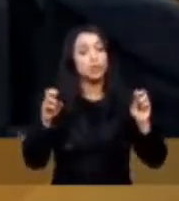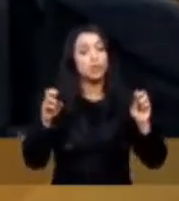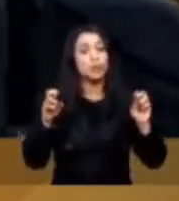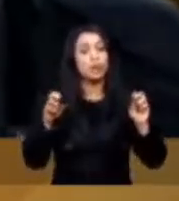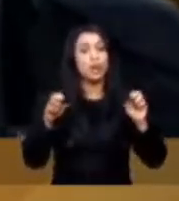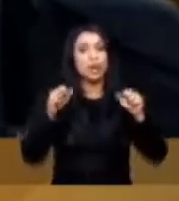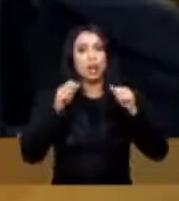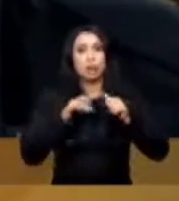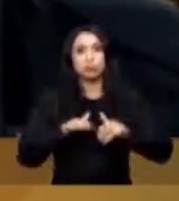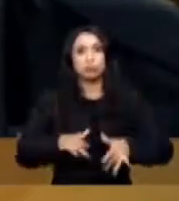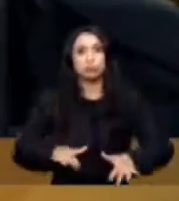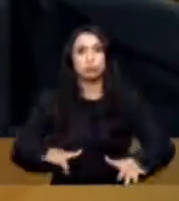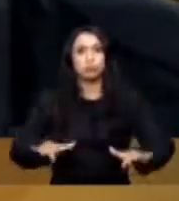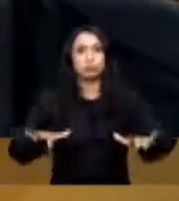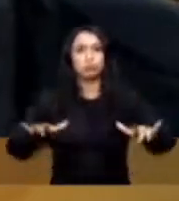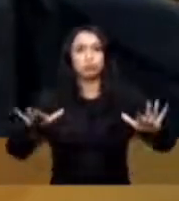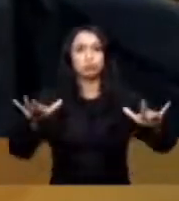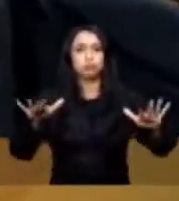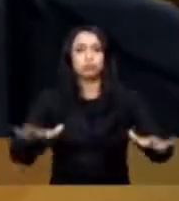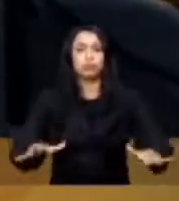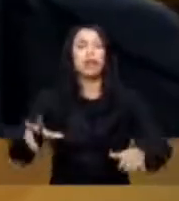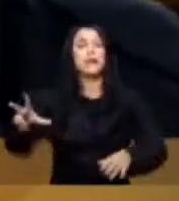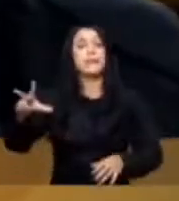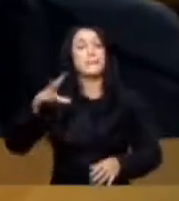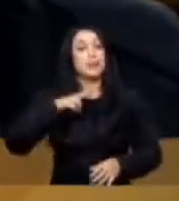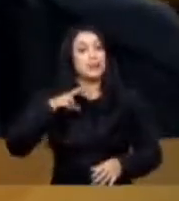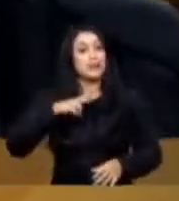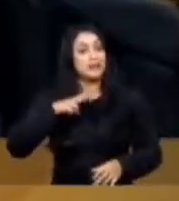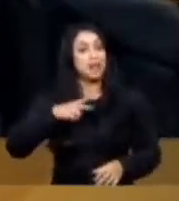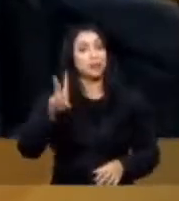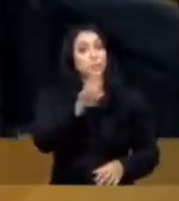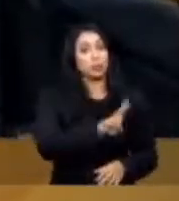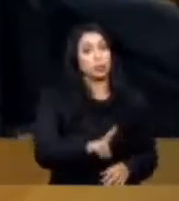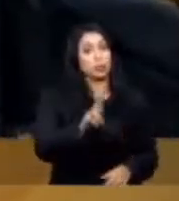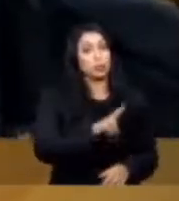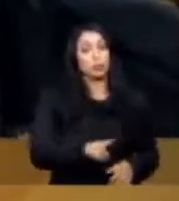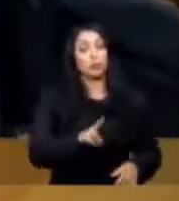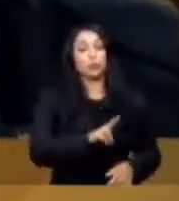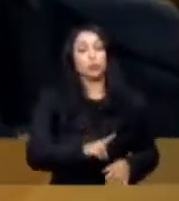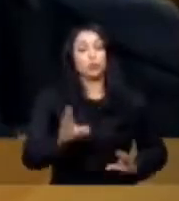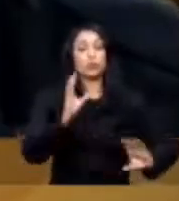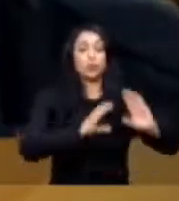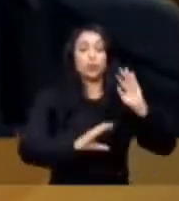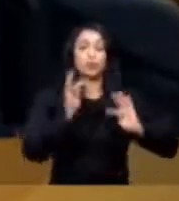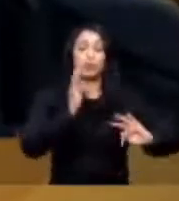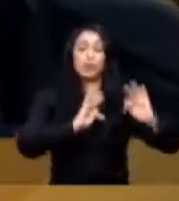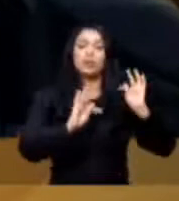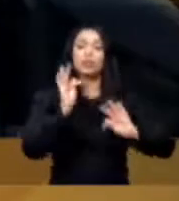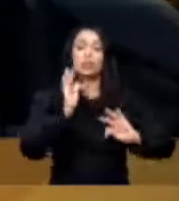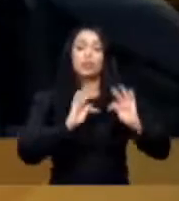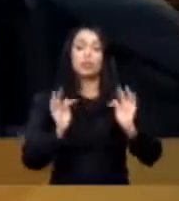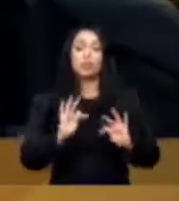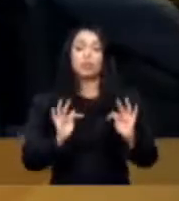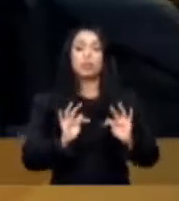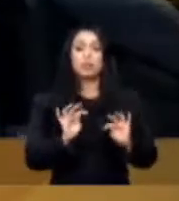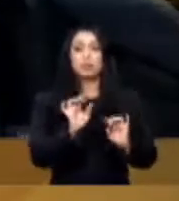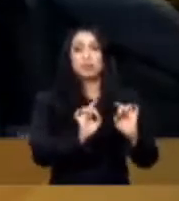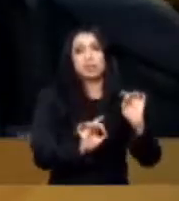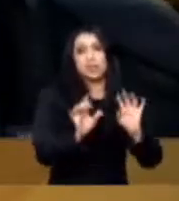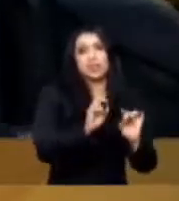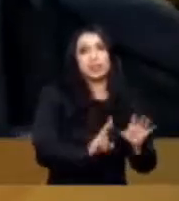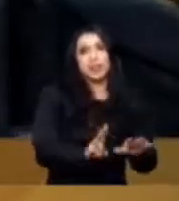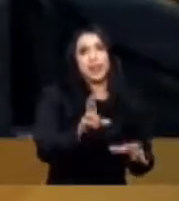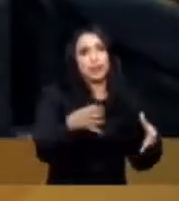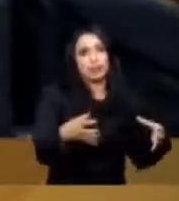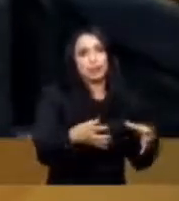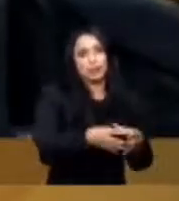alta velocidade ao regime privado de exploração, inclusive para interesses restritos, não